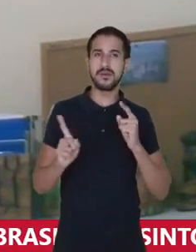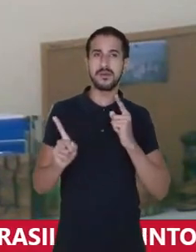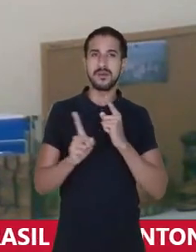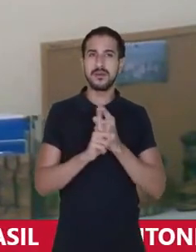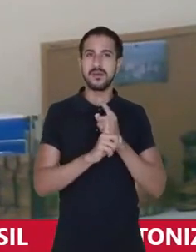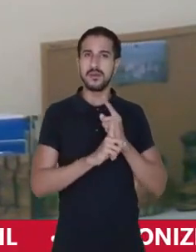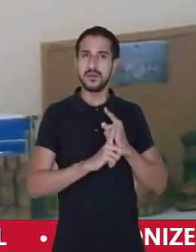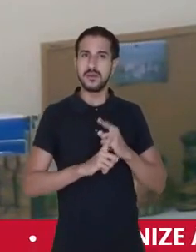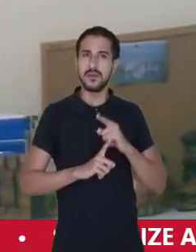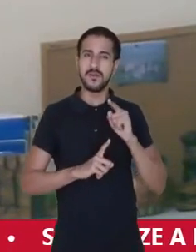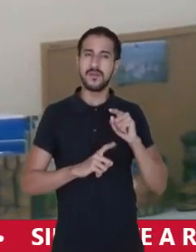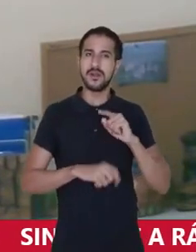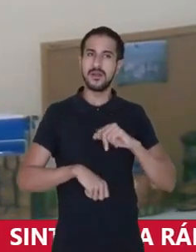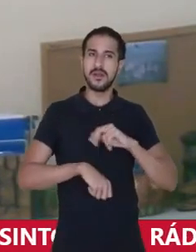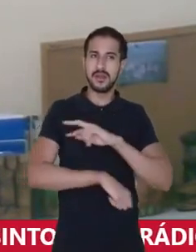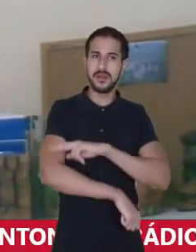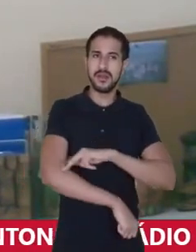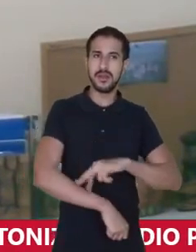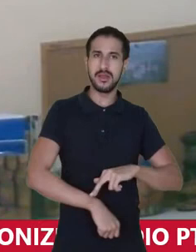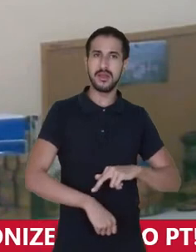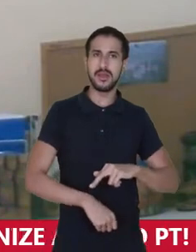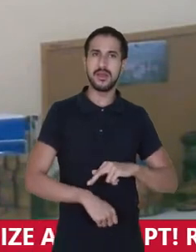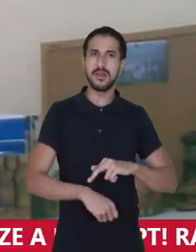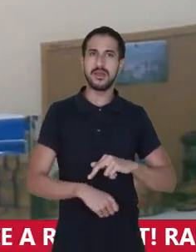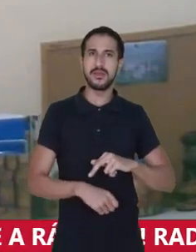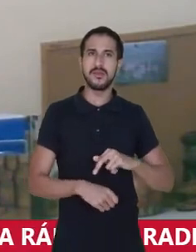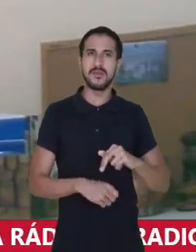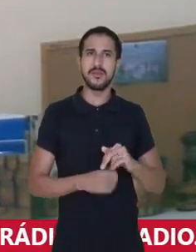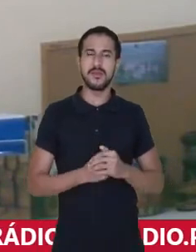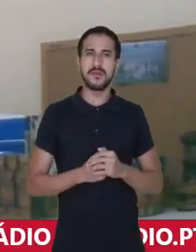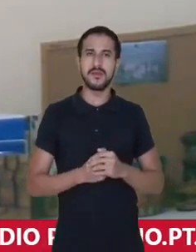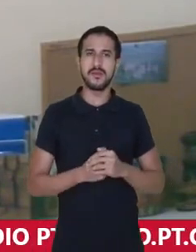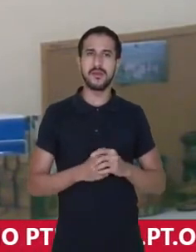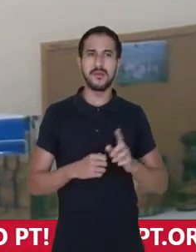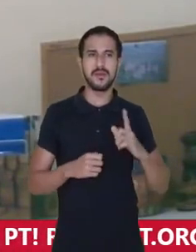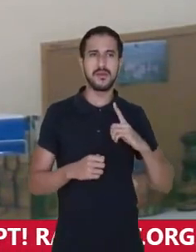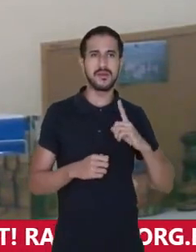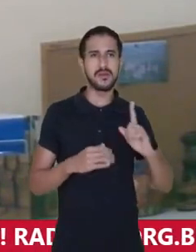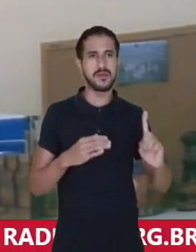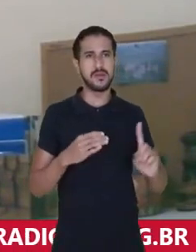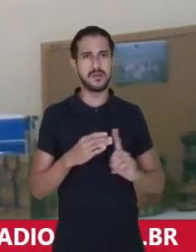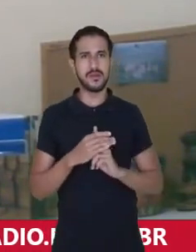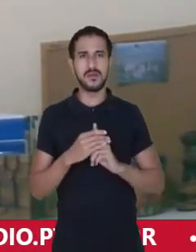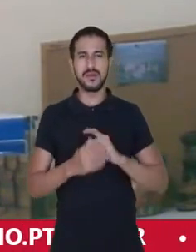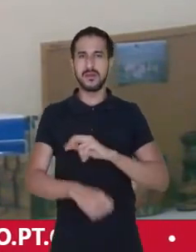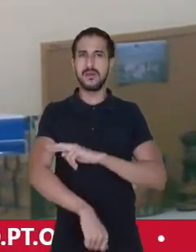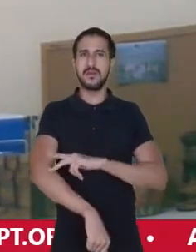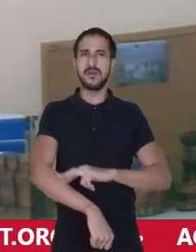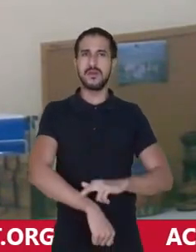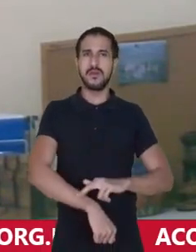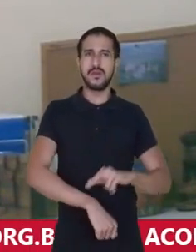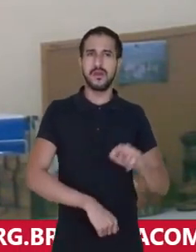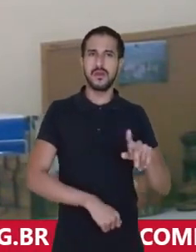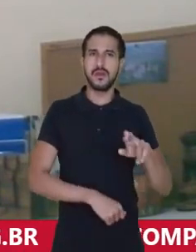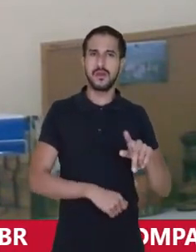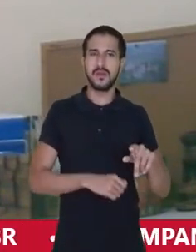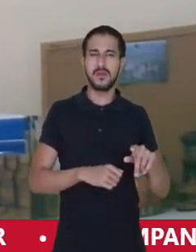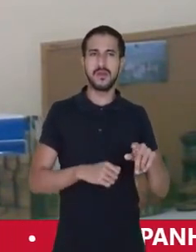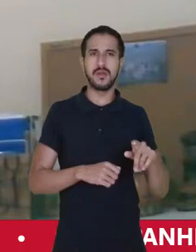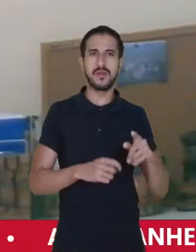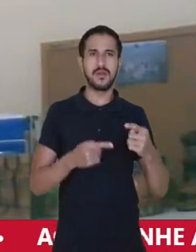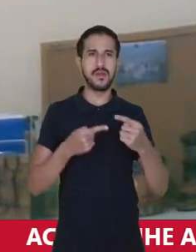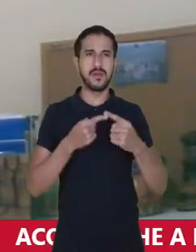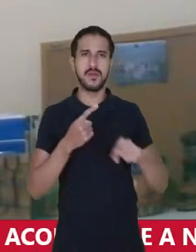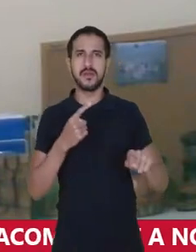de uma racialidade, a partir da imputação de um determinado pertencimento racial que não se